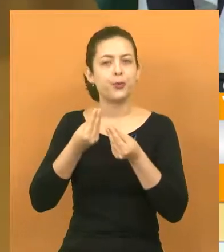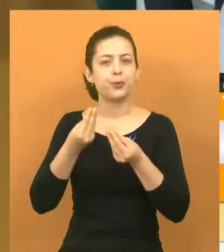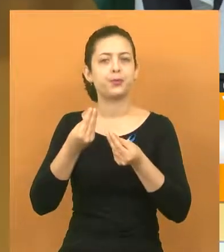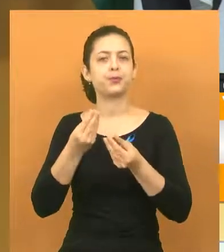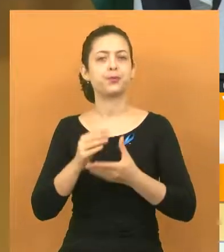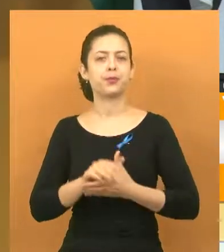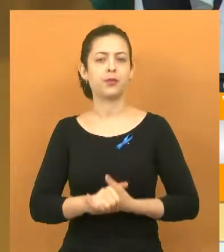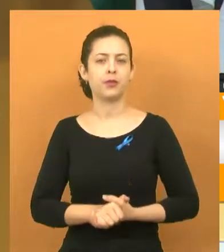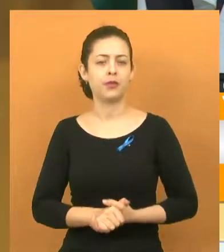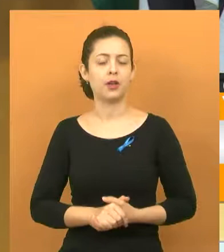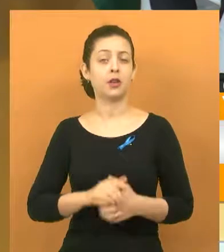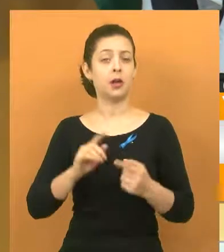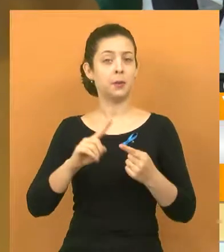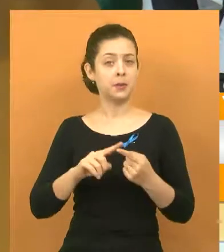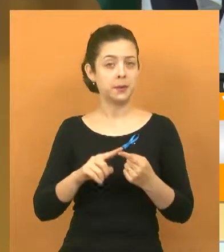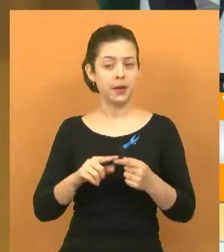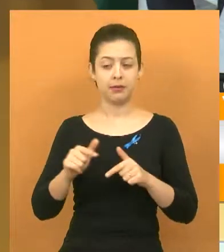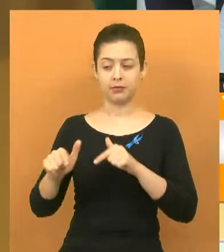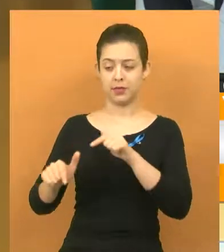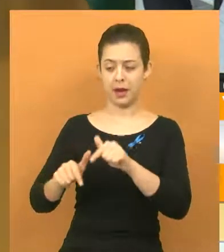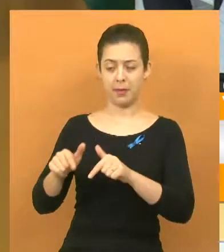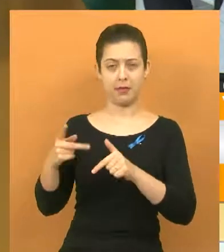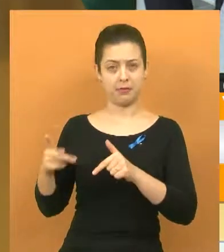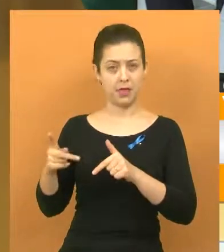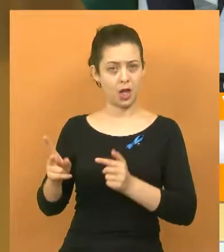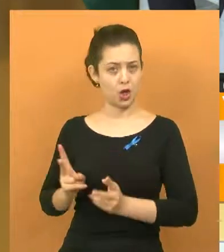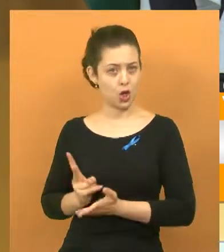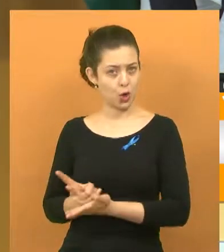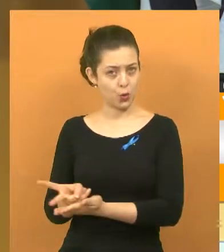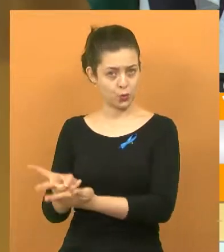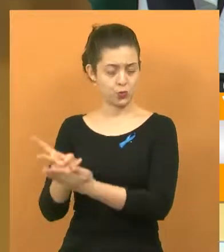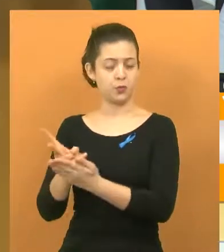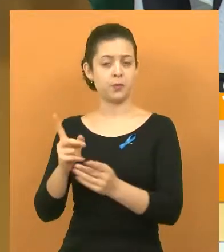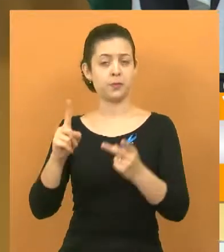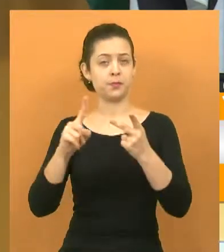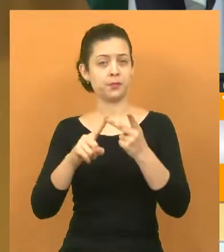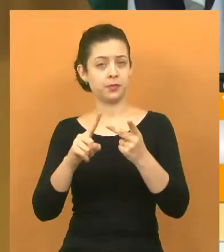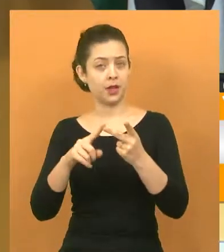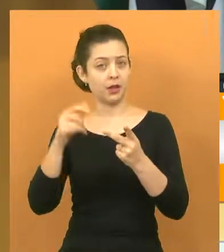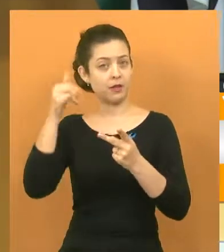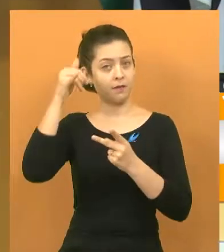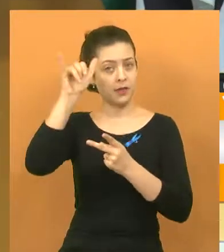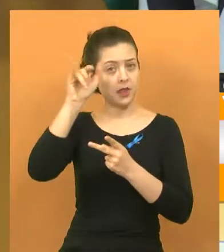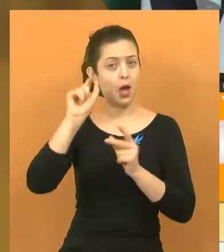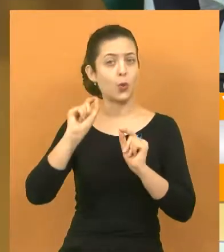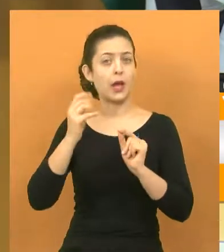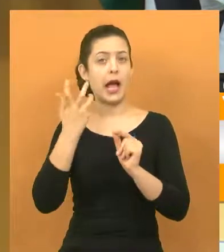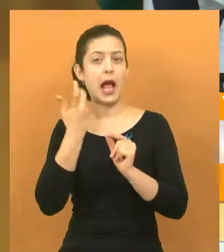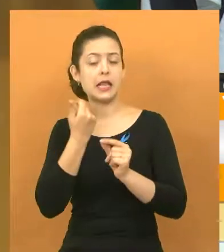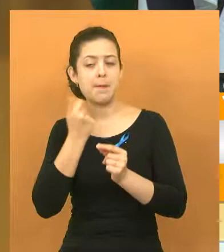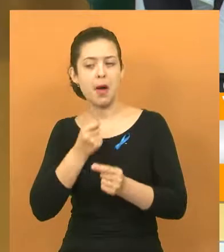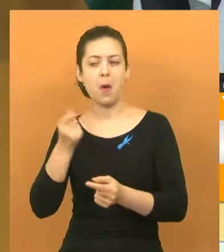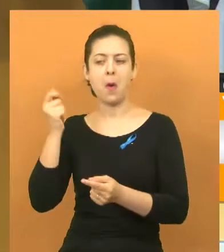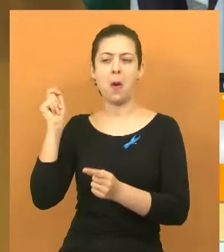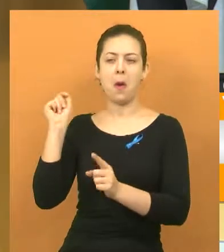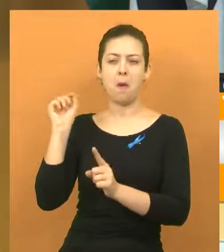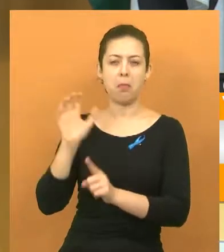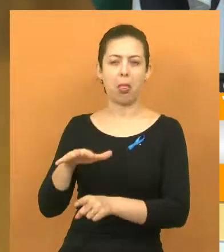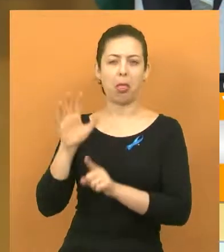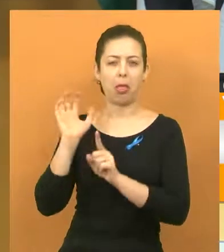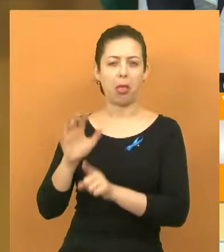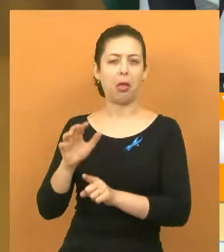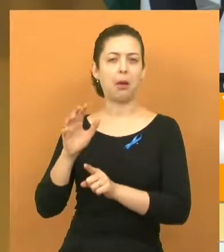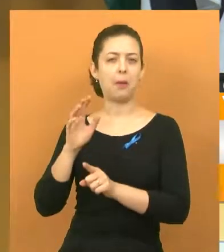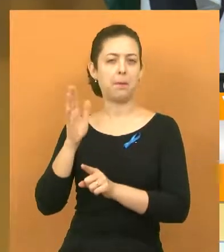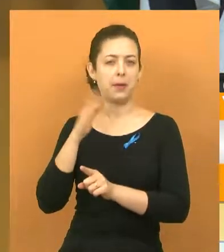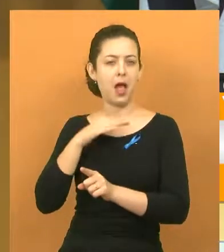primeiro, manter o trabalho dessas pessoas, segundo, evitar os maus tratos aos animais, evitar